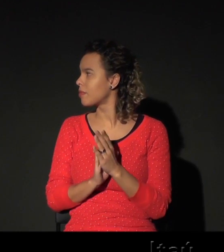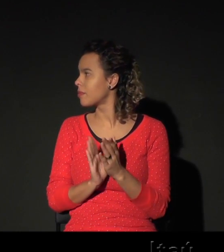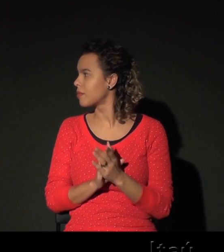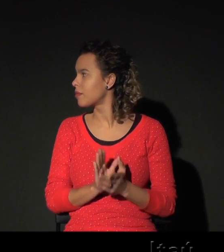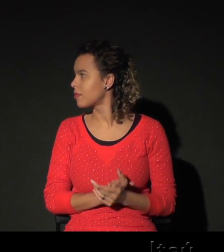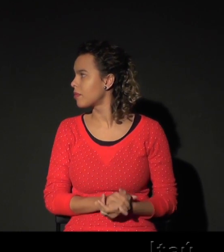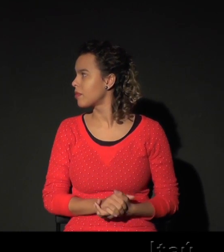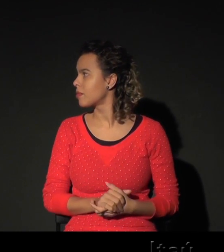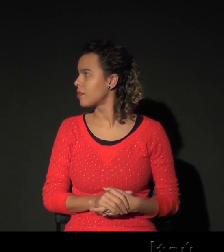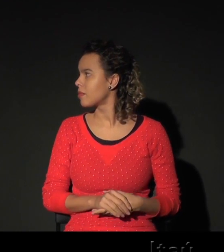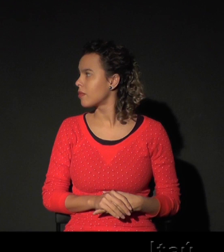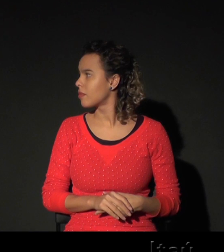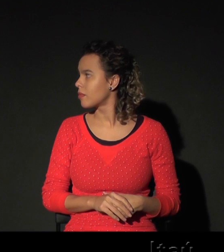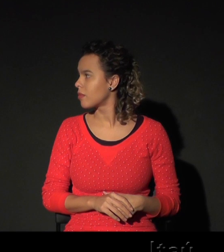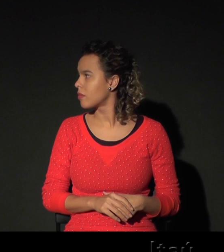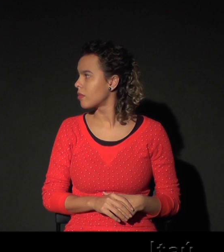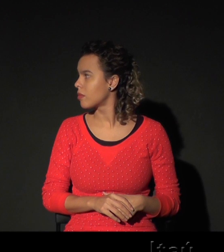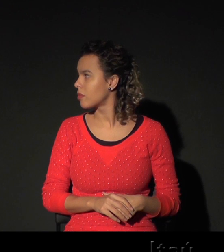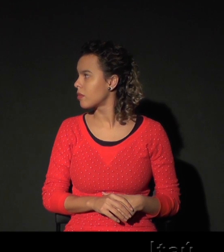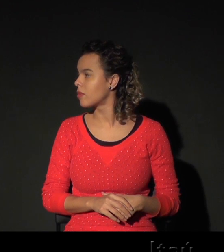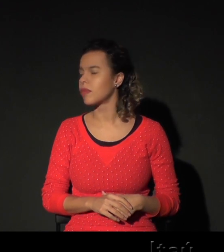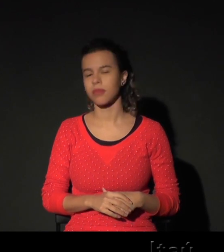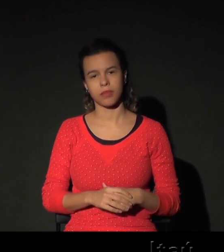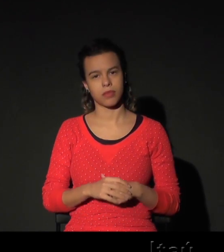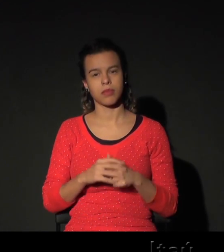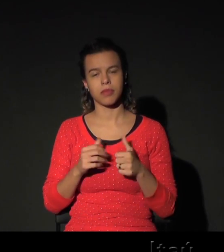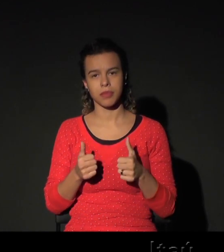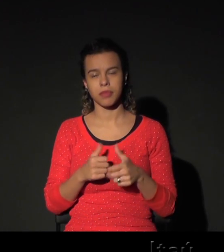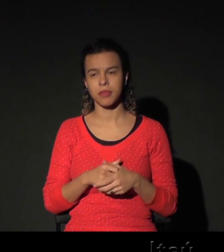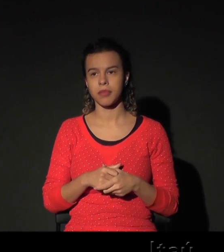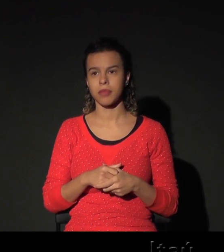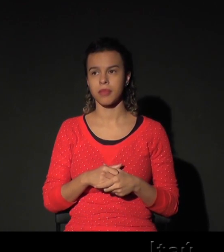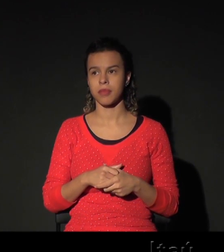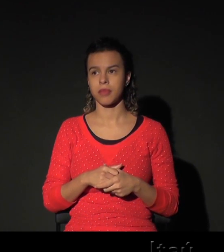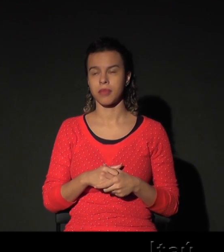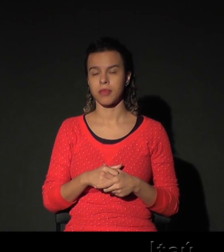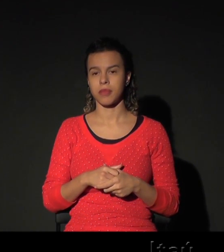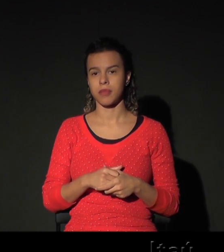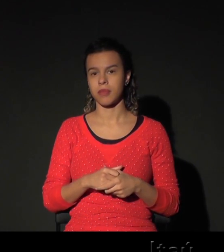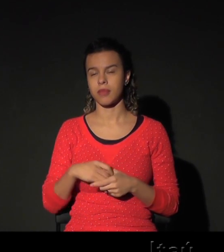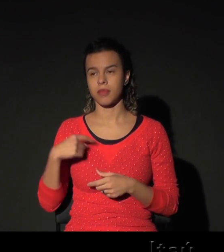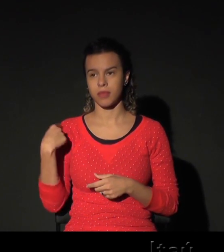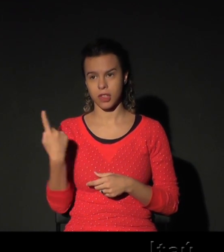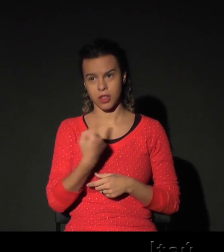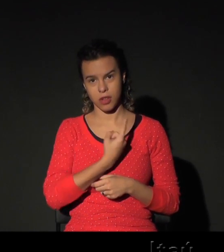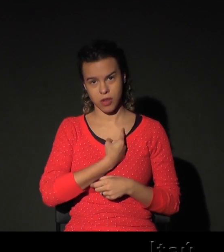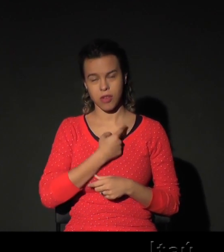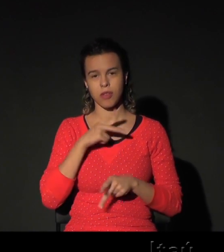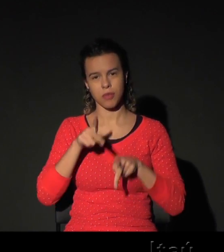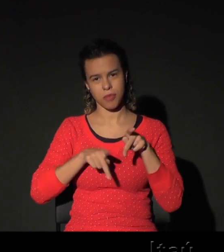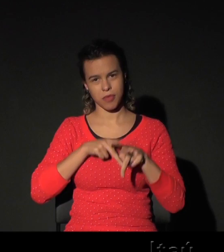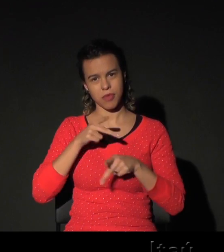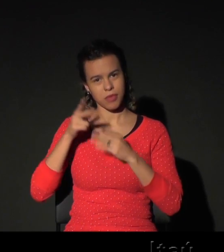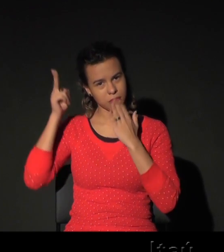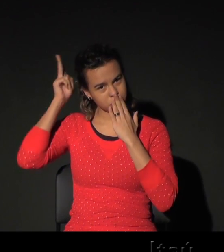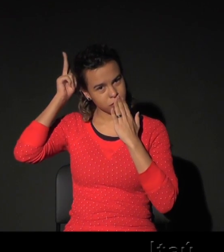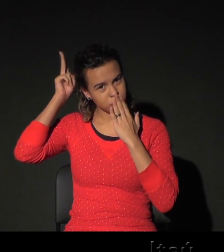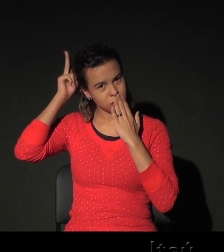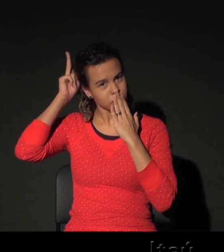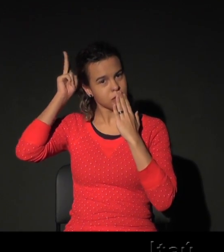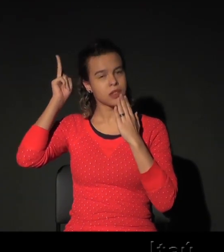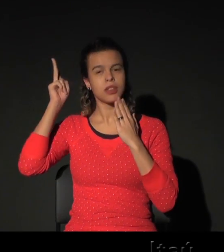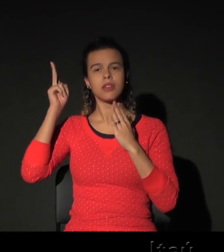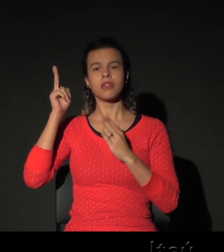isso bom para nós alô para nós para nós povos indígenas